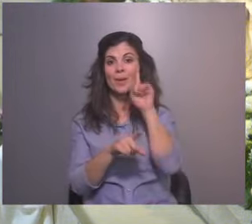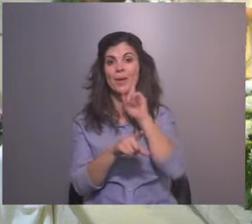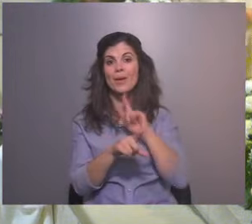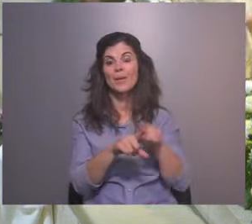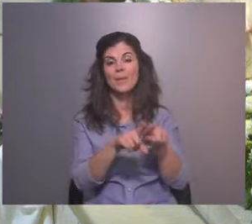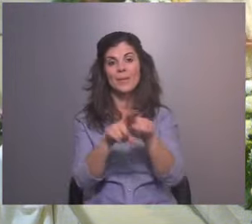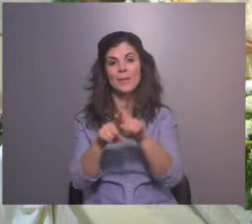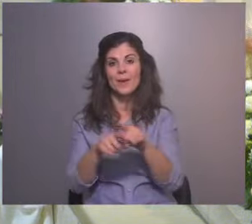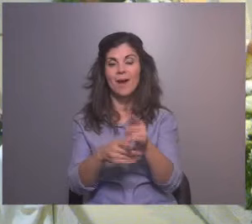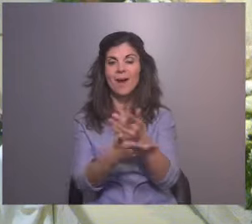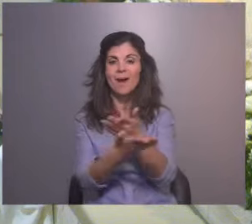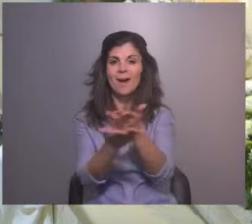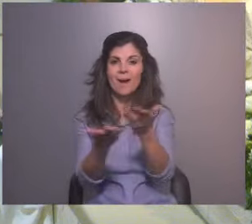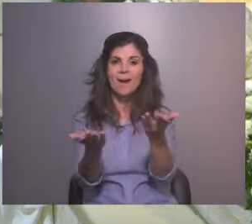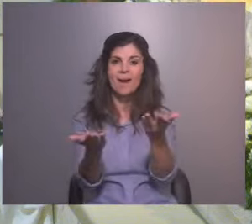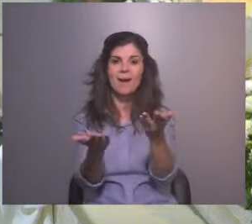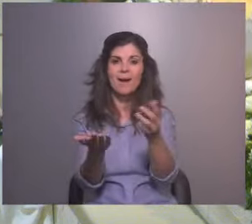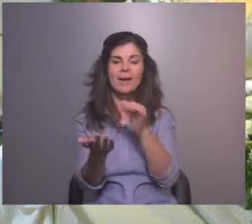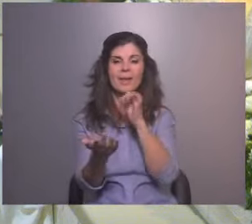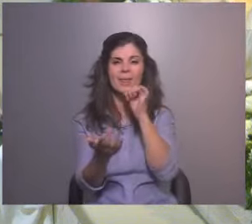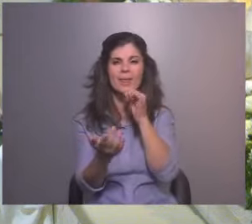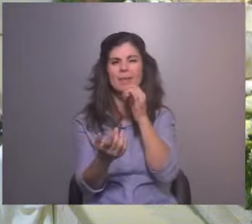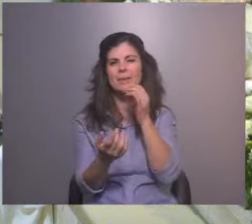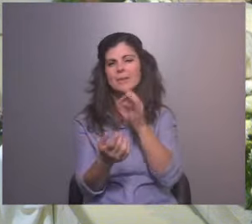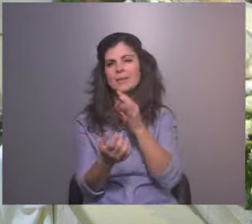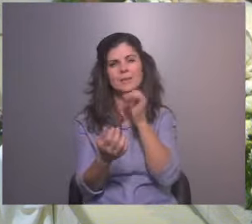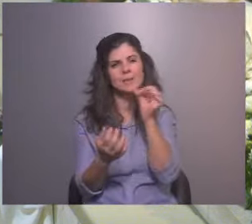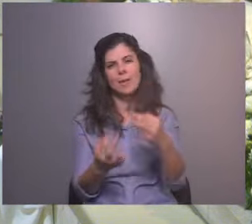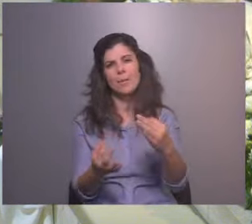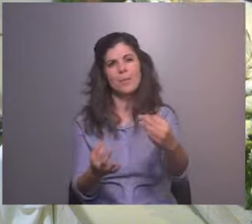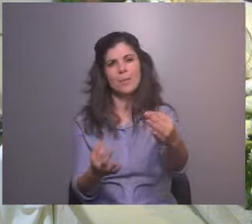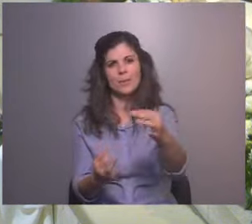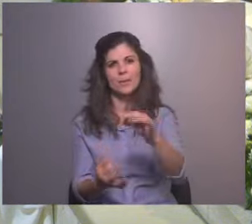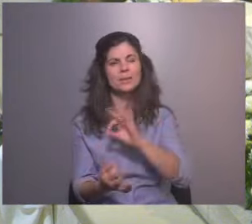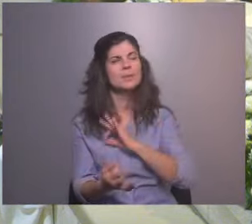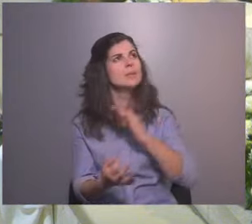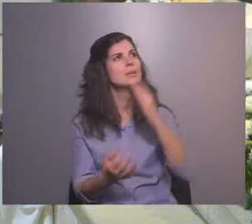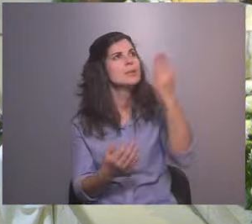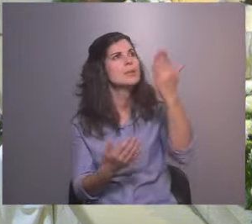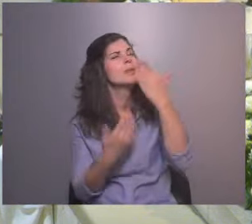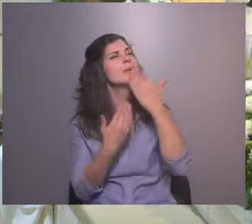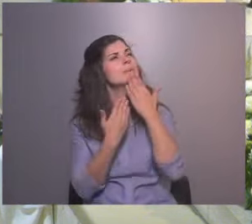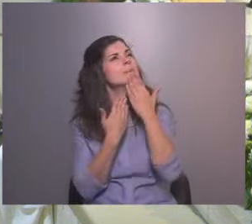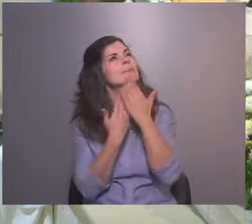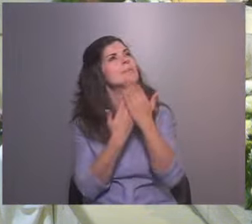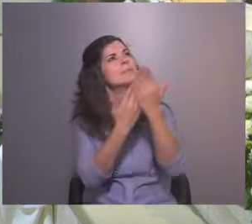aleluia, aleluia.